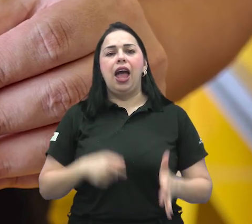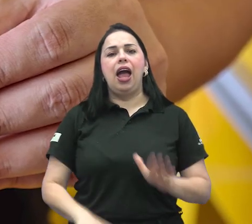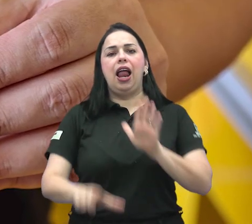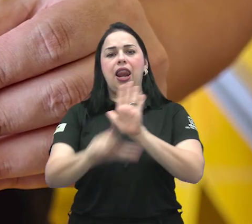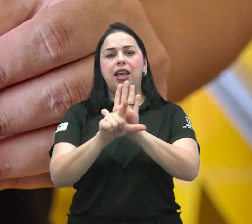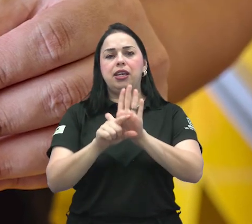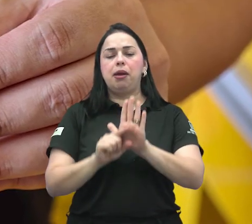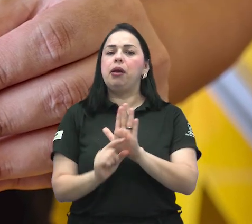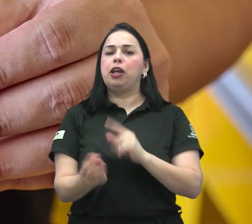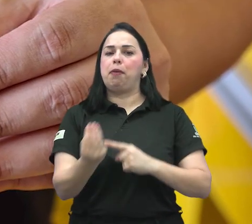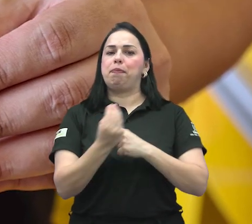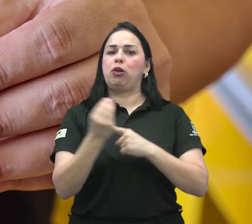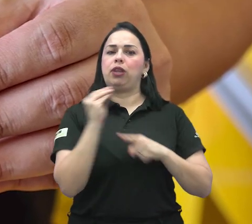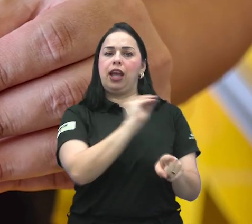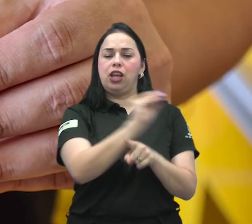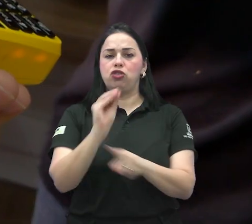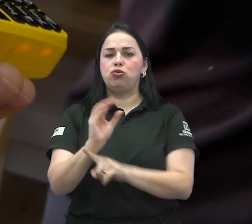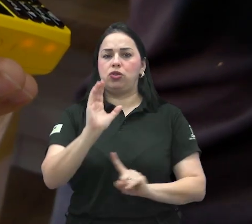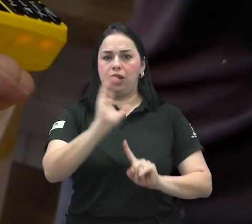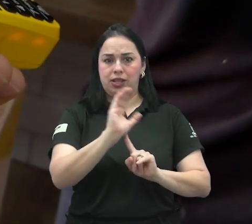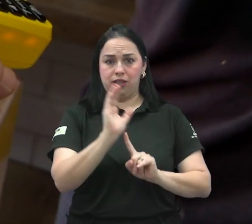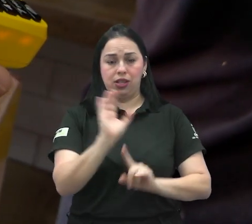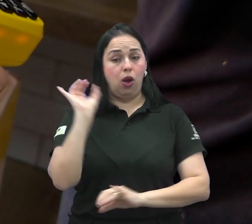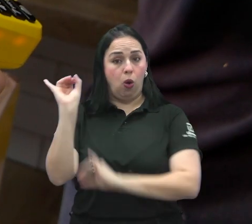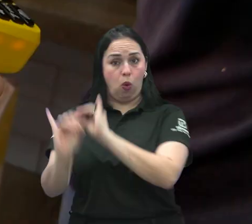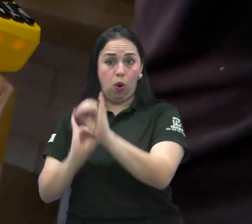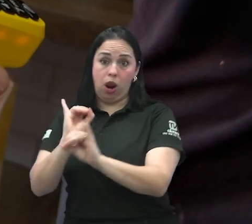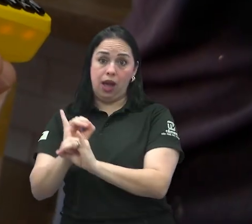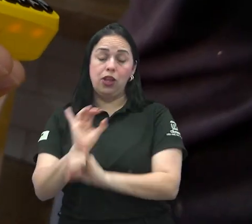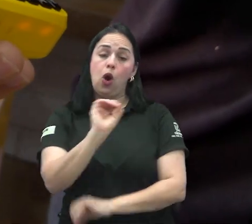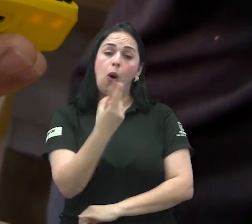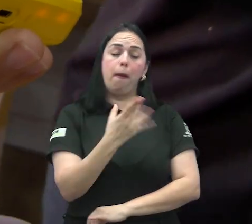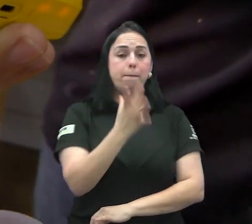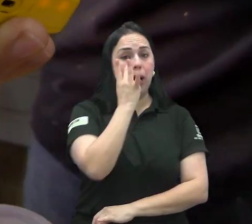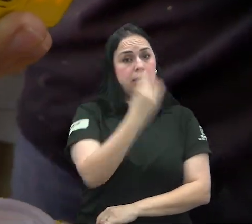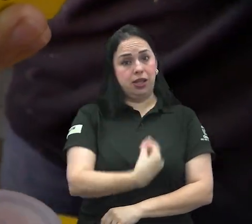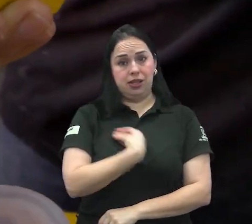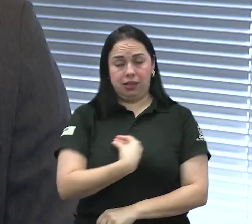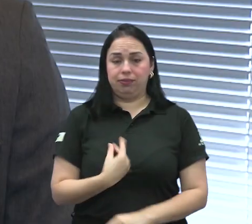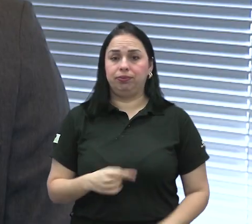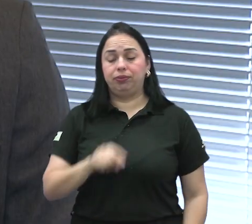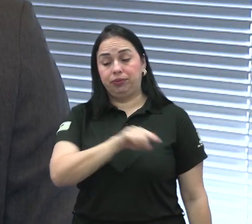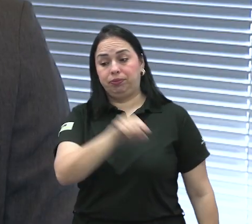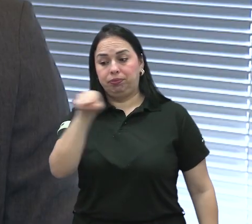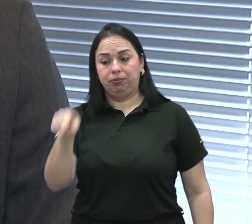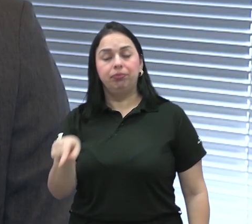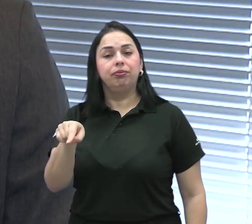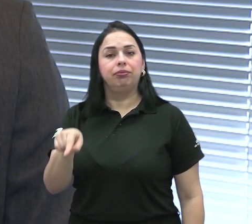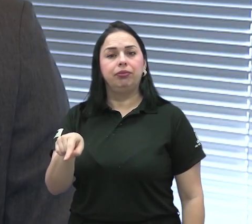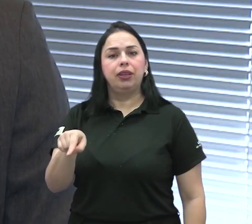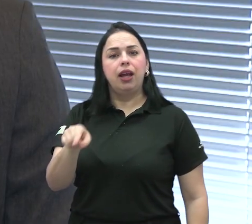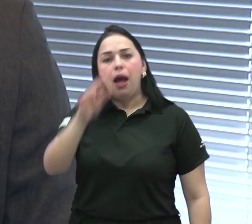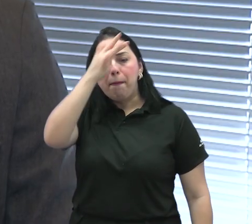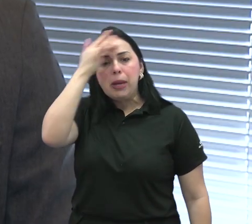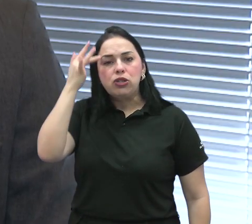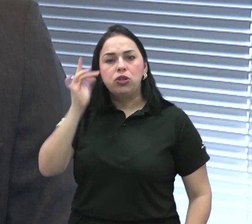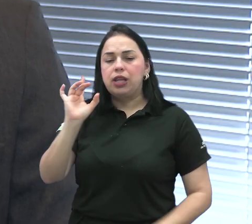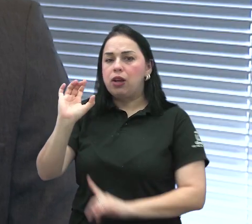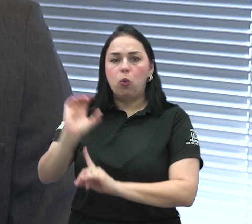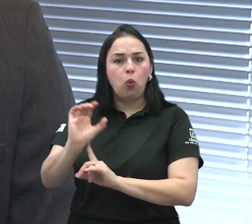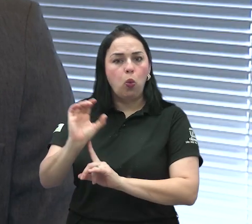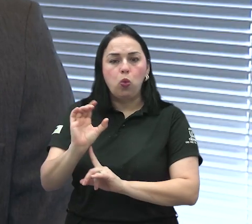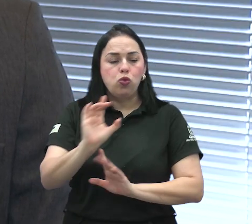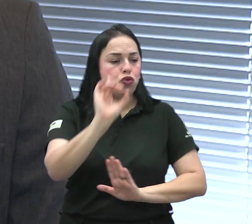legislação que protege os compradores, seja de forma online ou física. Em relação a compras online,